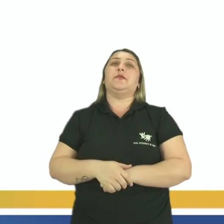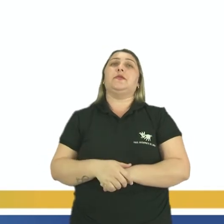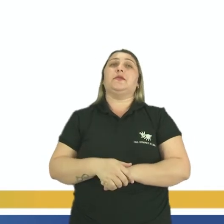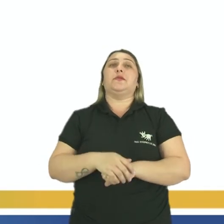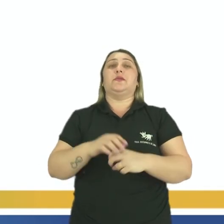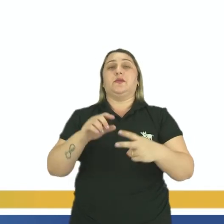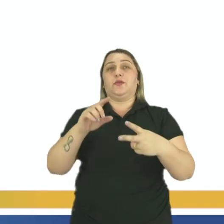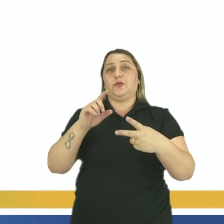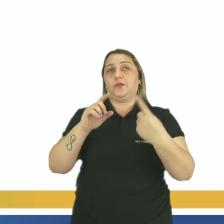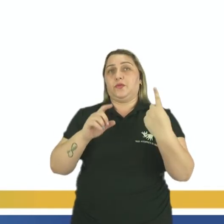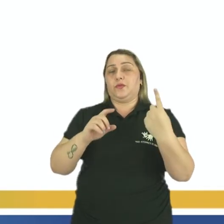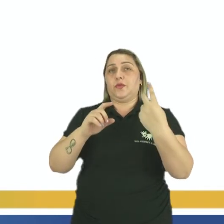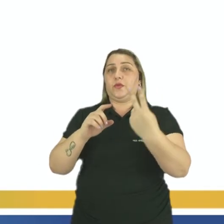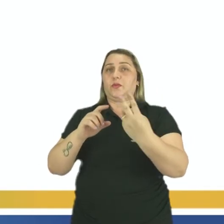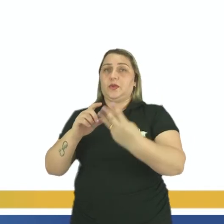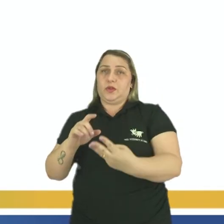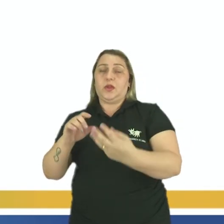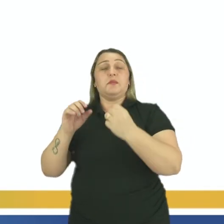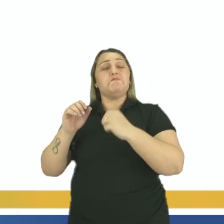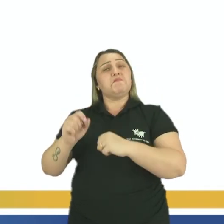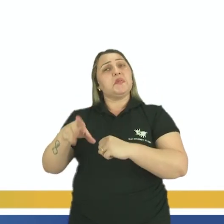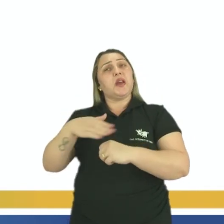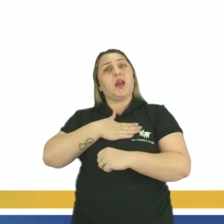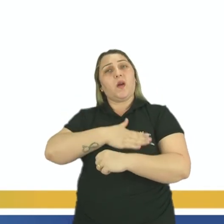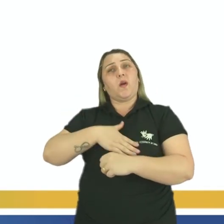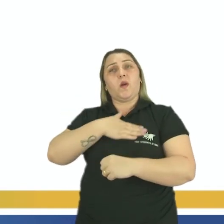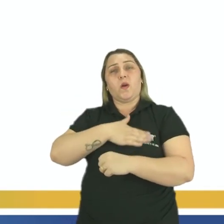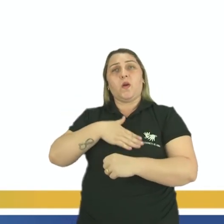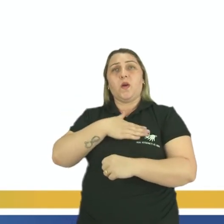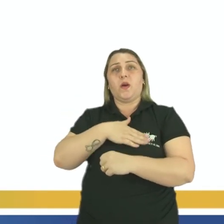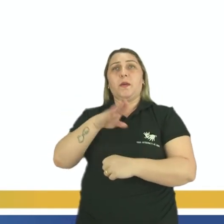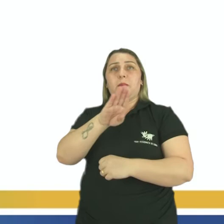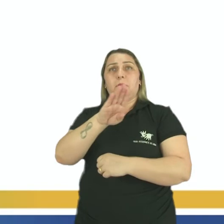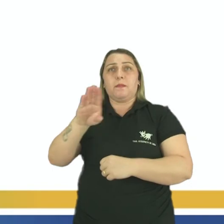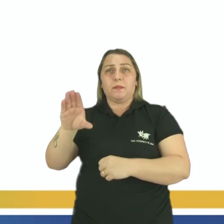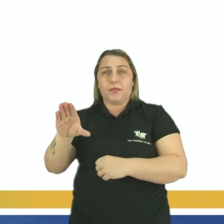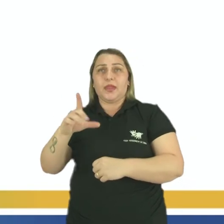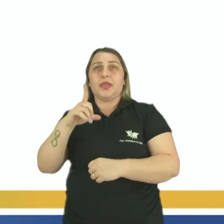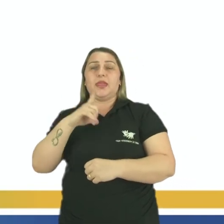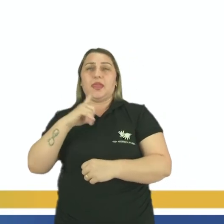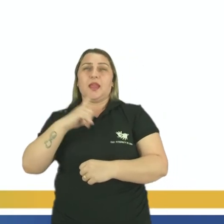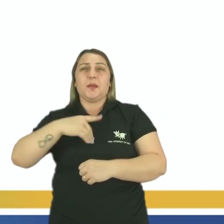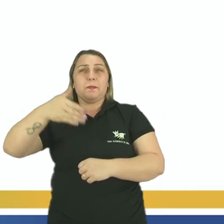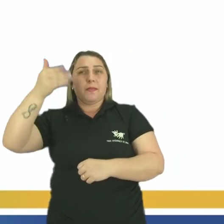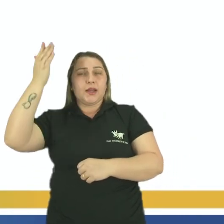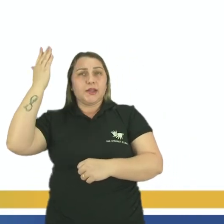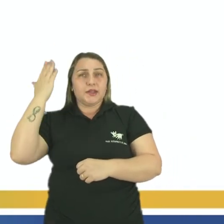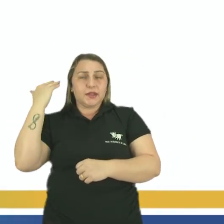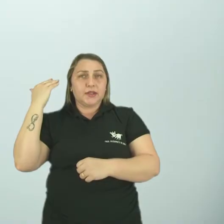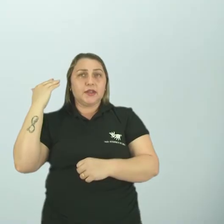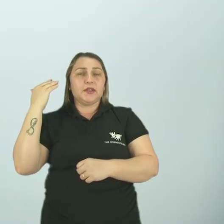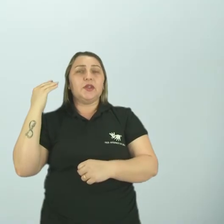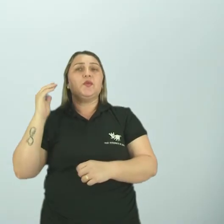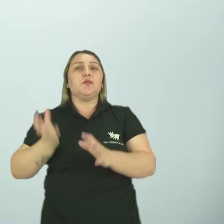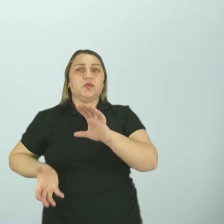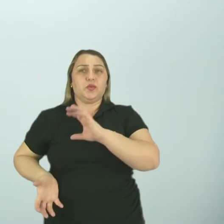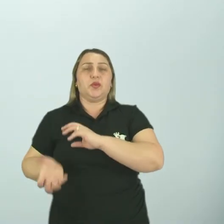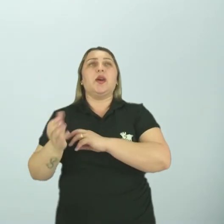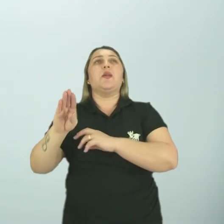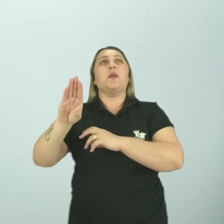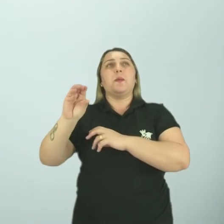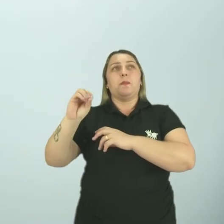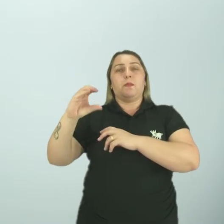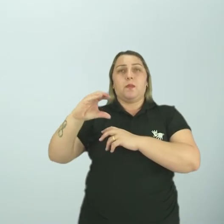duplas e trios. E aí, para quem gosta, por exemplo, de BBB, teve uma edição passada que eles jogaram